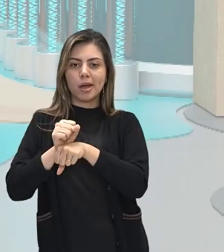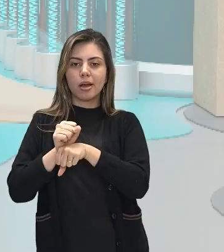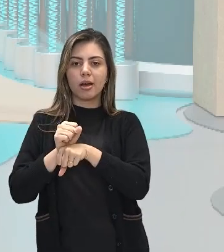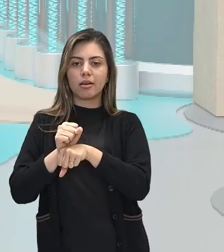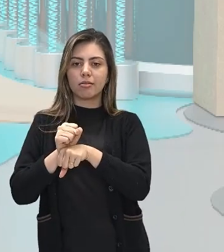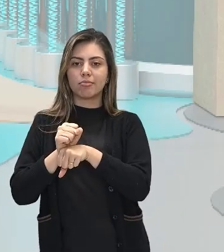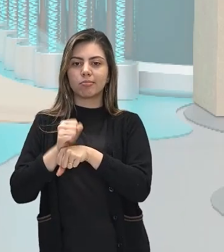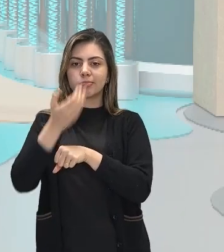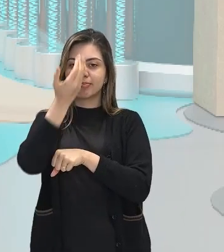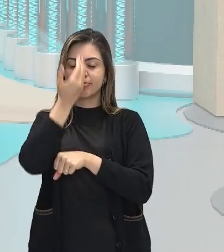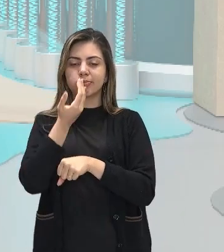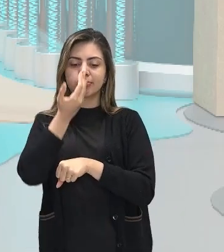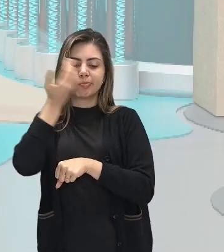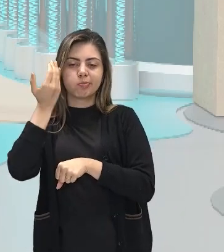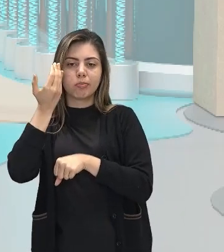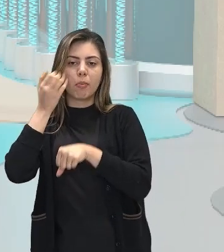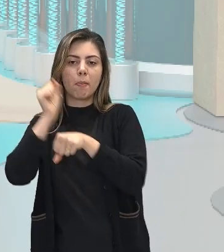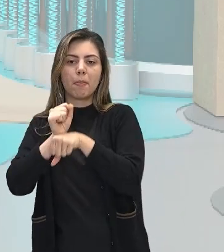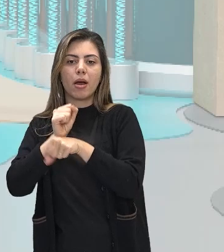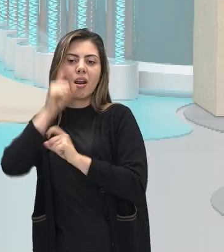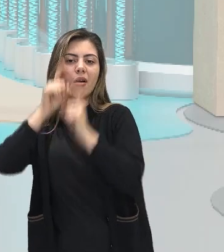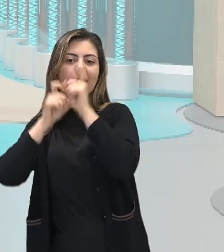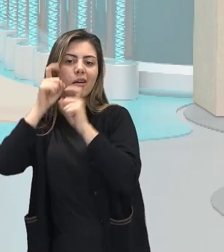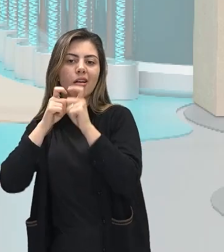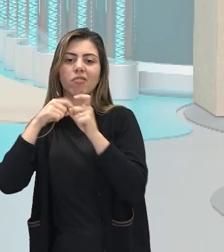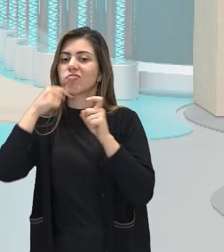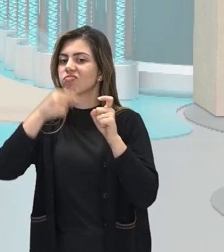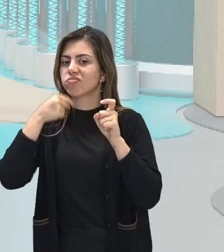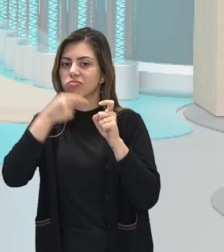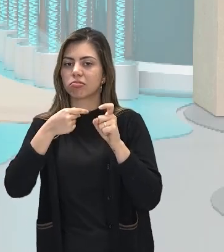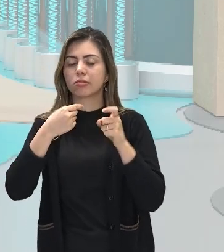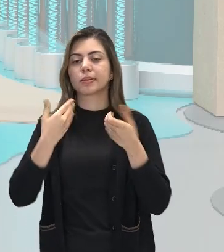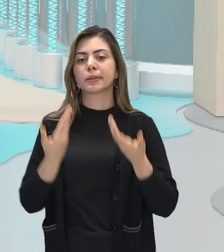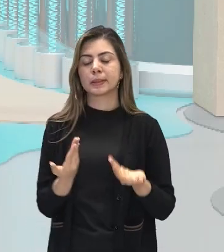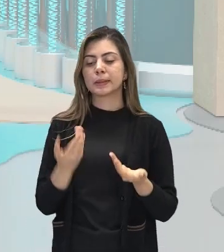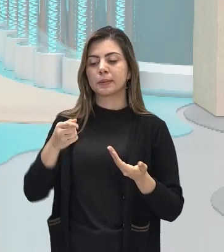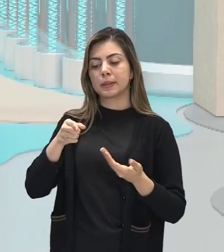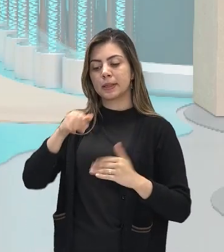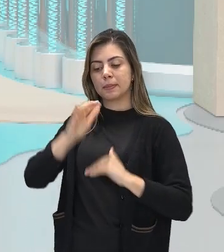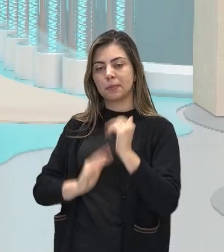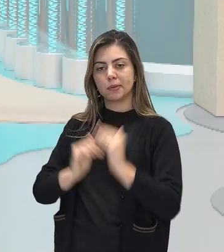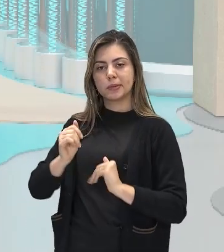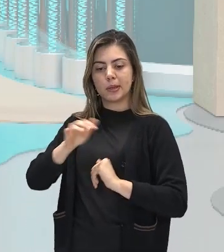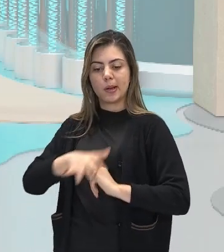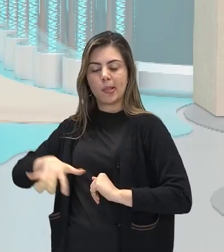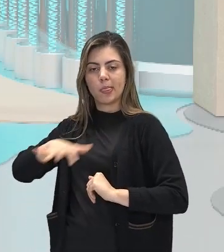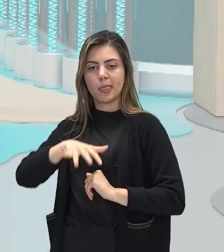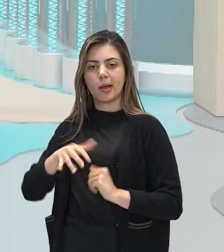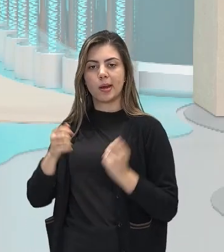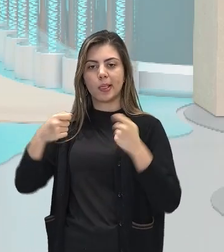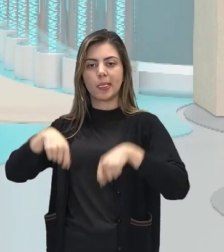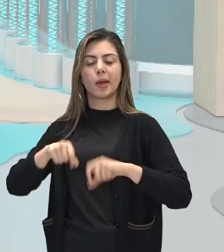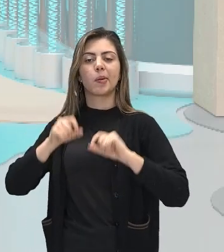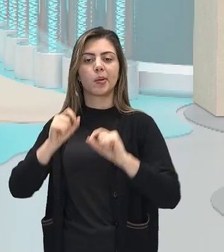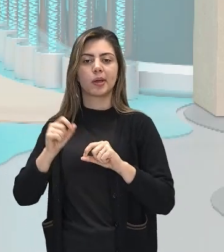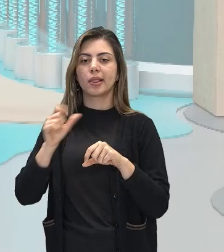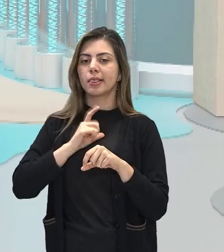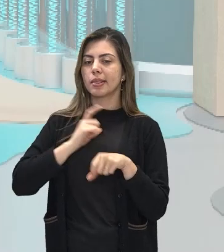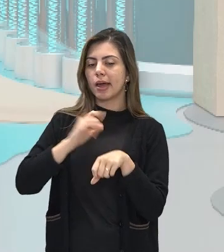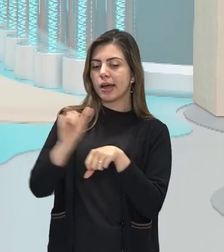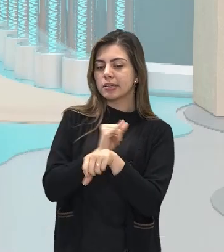ele fica paralisado, ela não consegue movimentar. Então, esse profissional ele vai atuar justamente